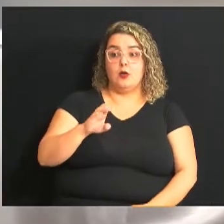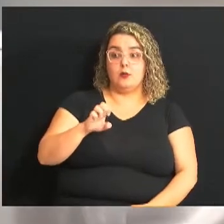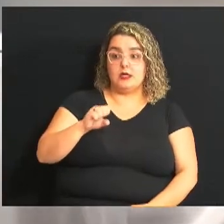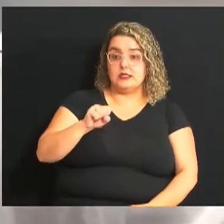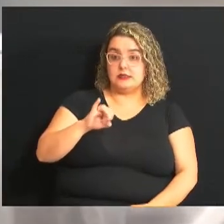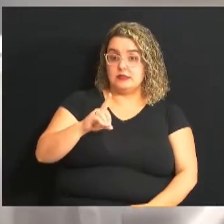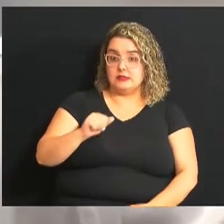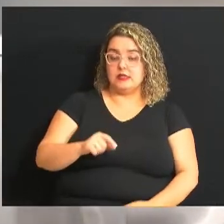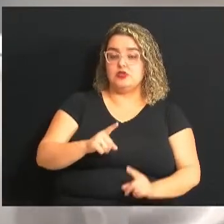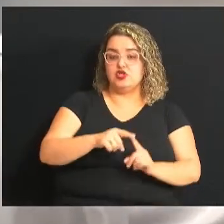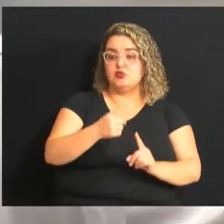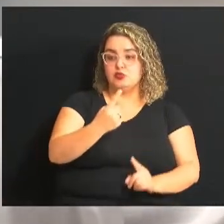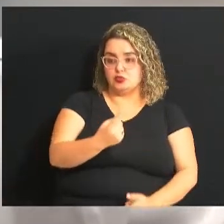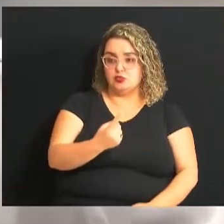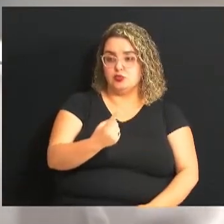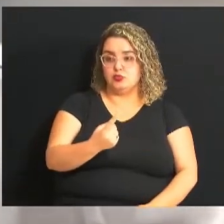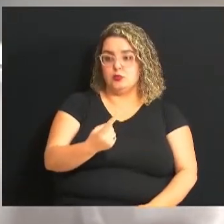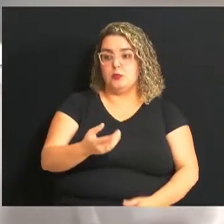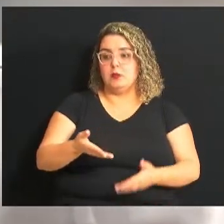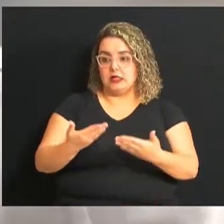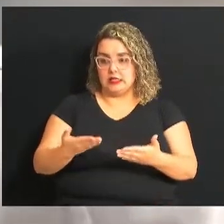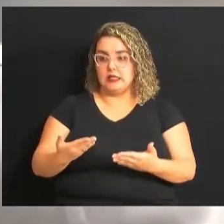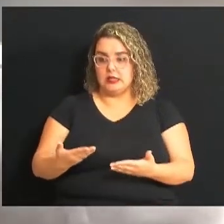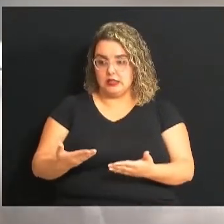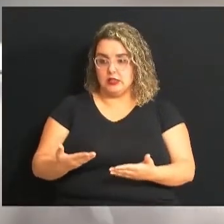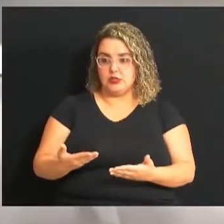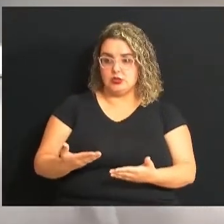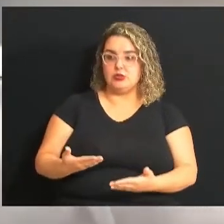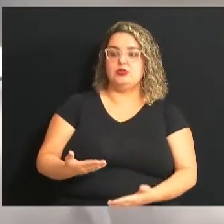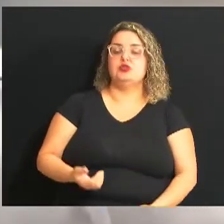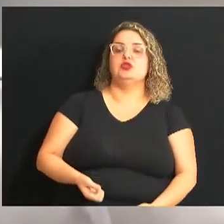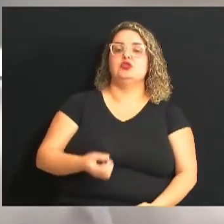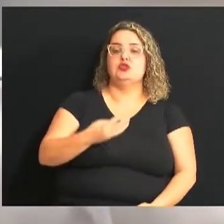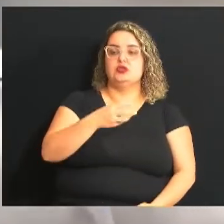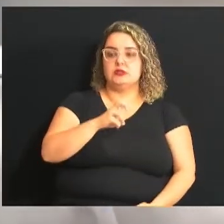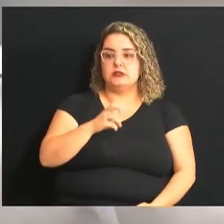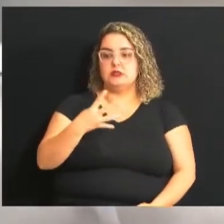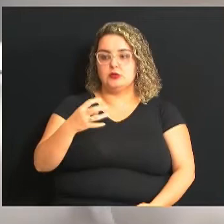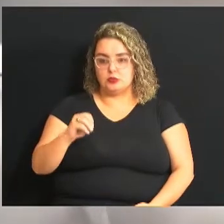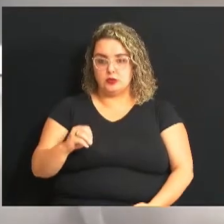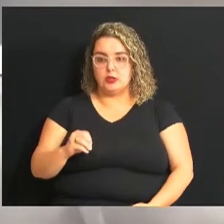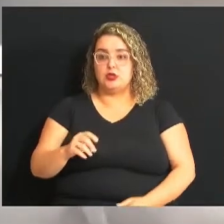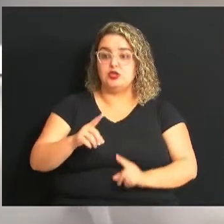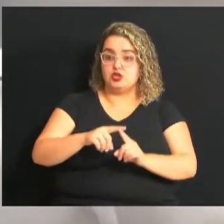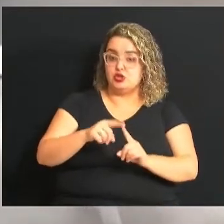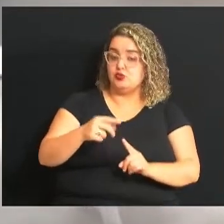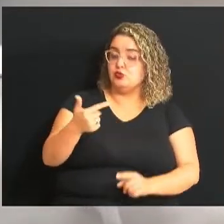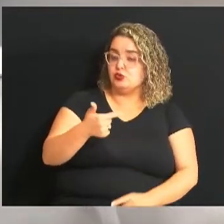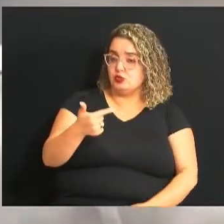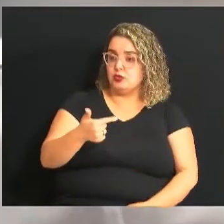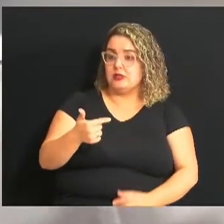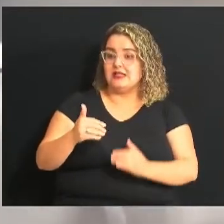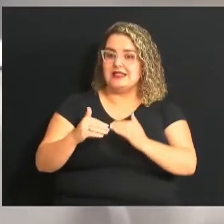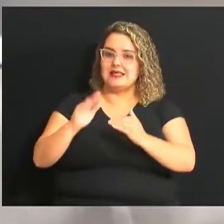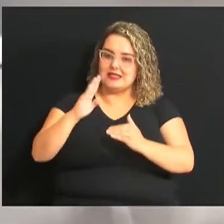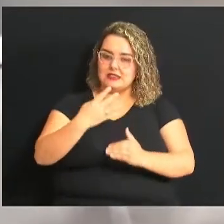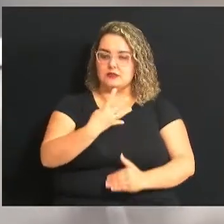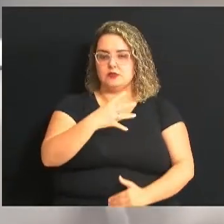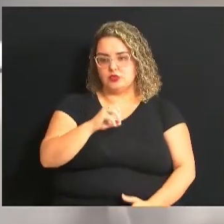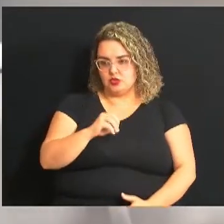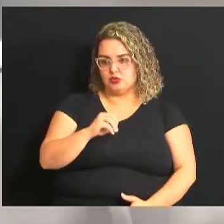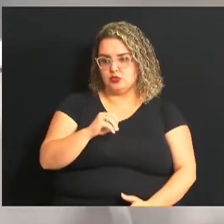de 35 a 40 uma obesidade tipo 2, obesidade moderada, e acima de 40 ou já